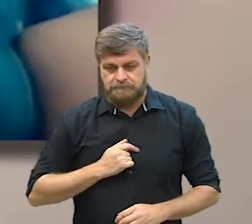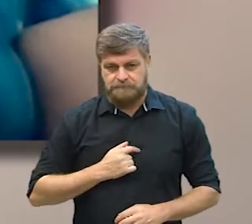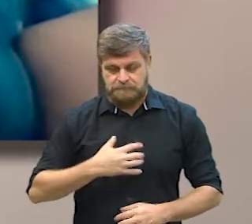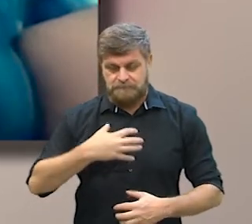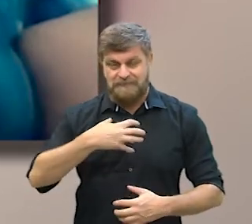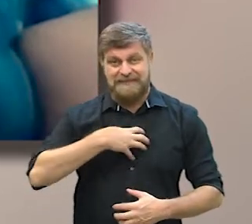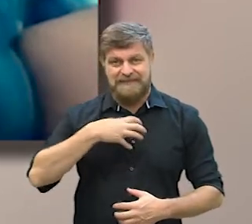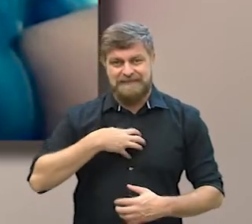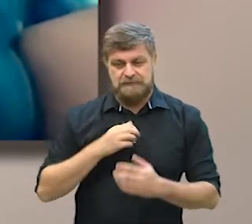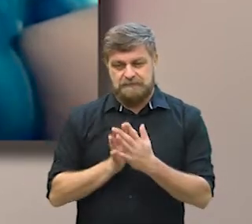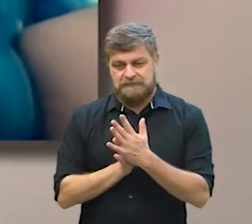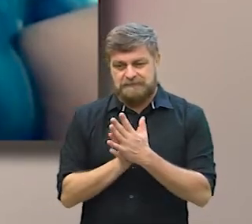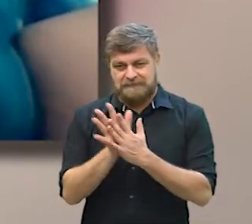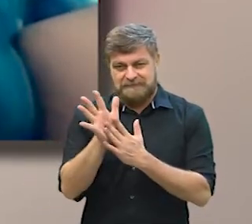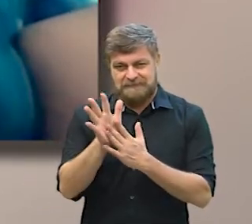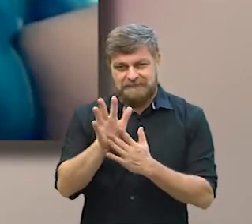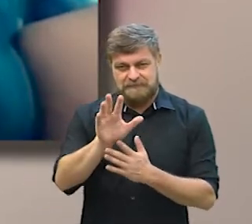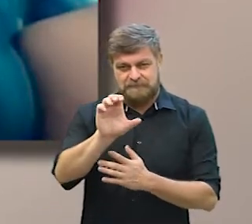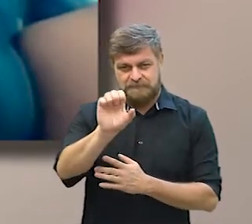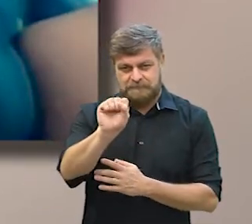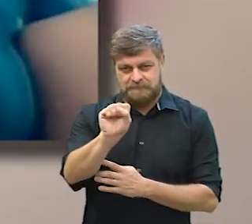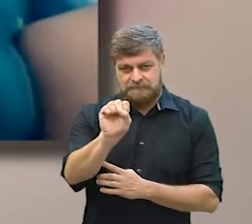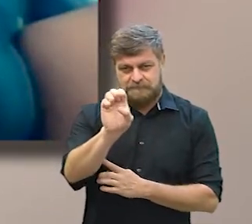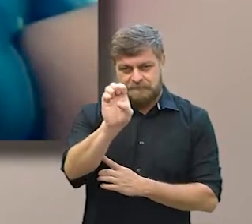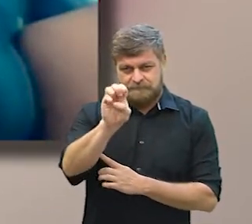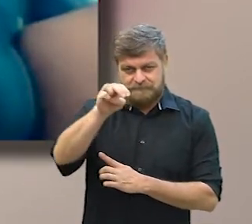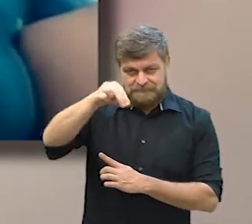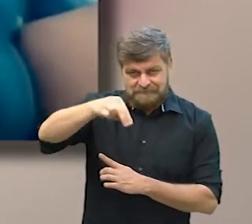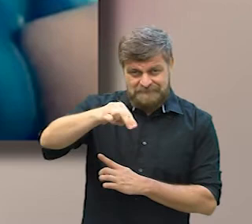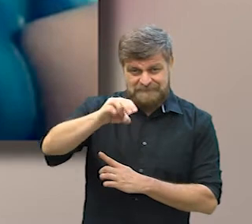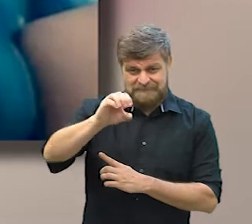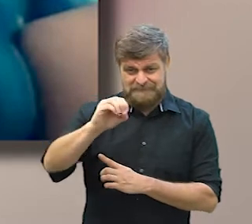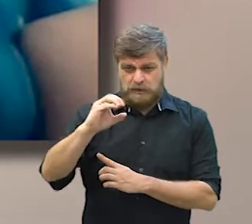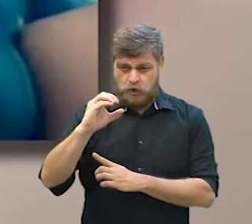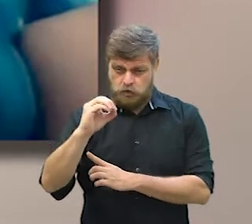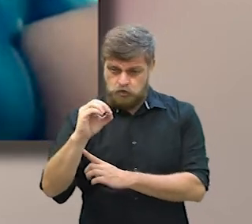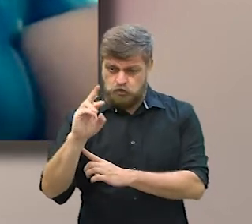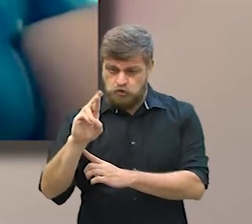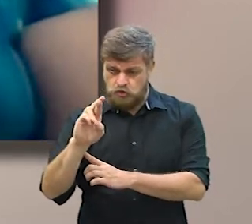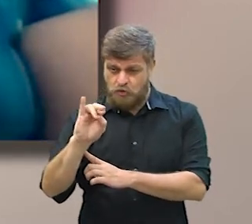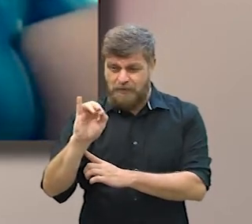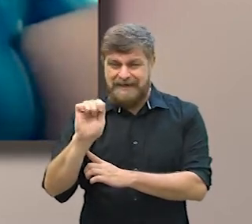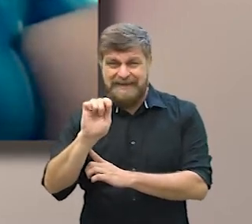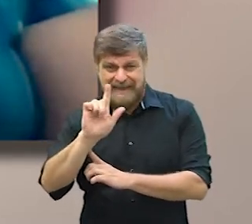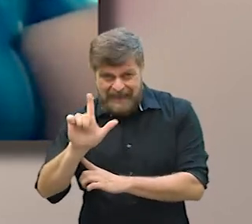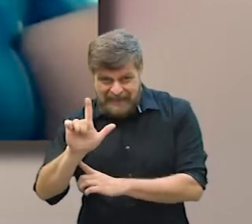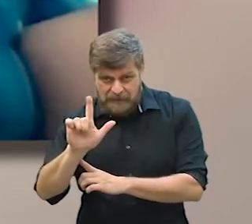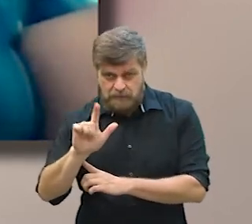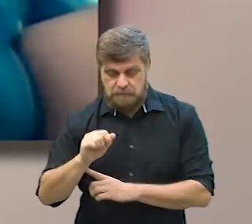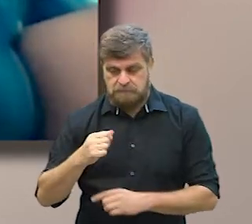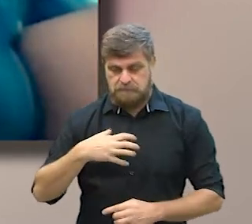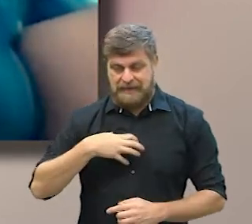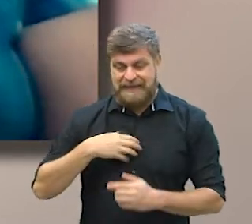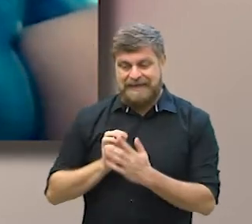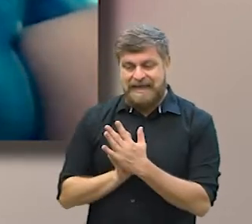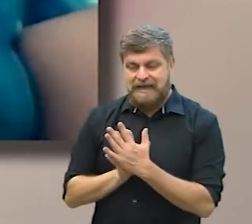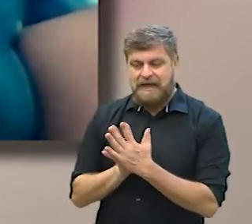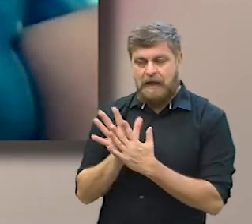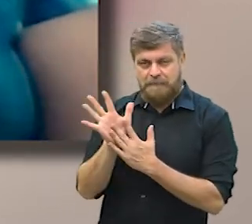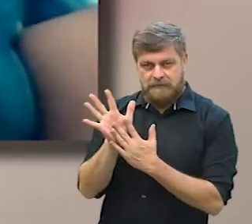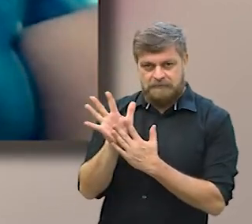questões sensoriais, mais que tudo, né? Então, não é que mais que tudo, mas assim, que compõem todas